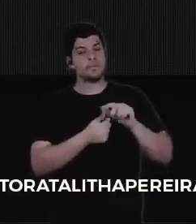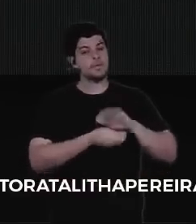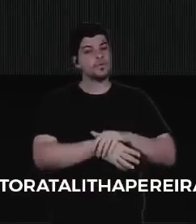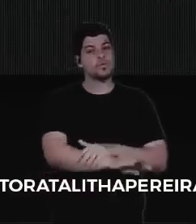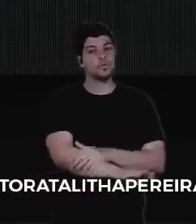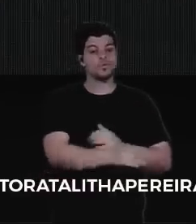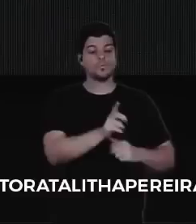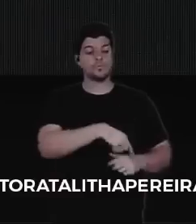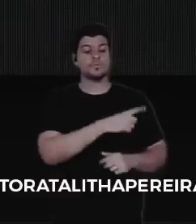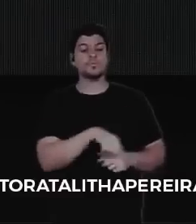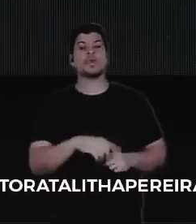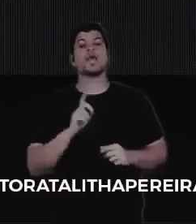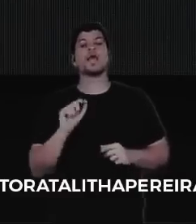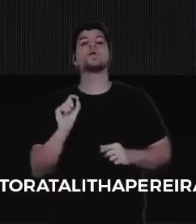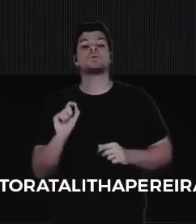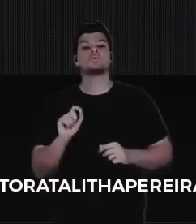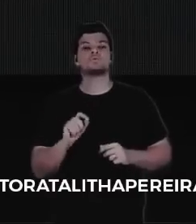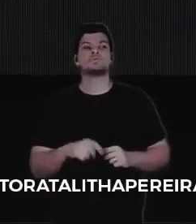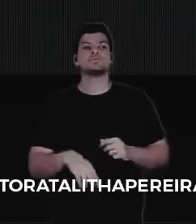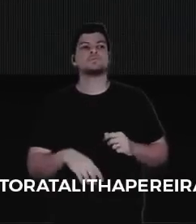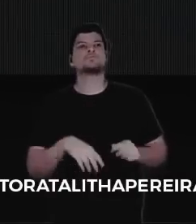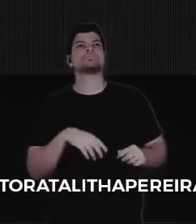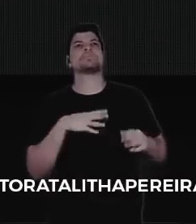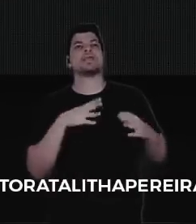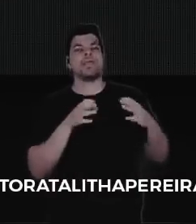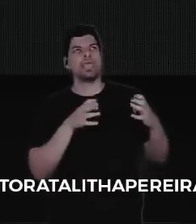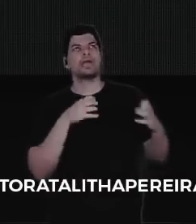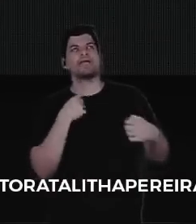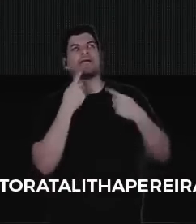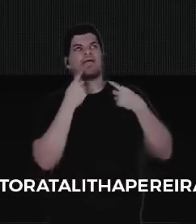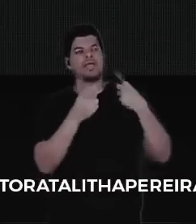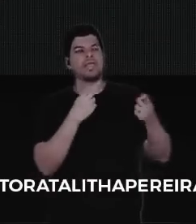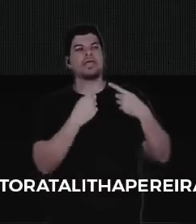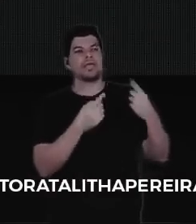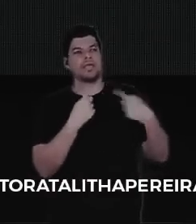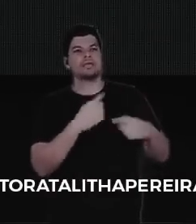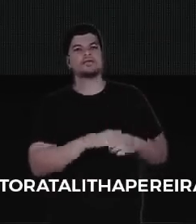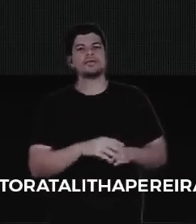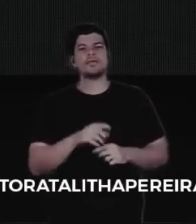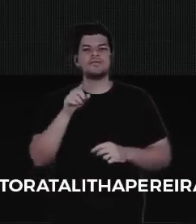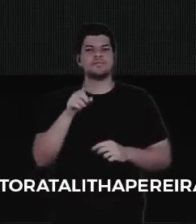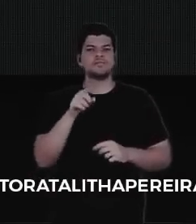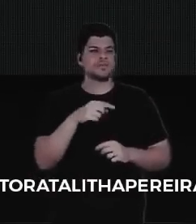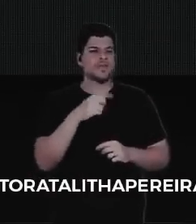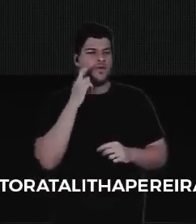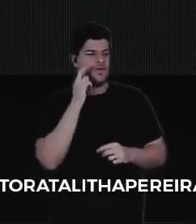de reclamar. Não olha para o esposo agora não.